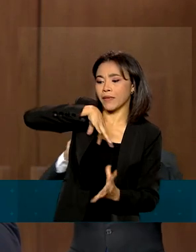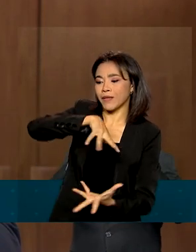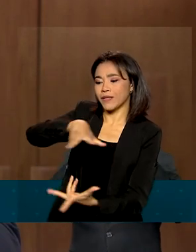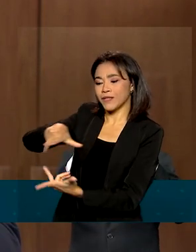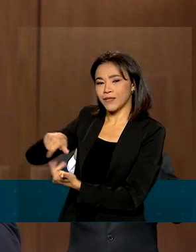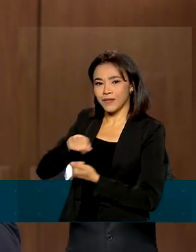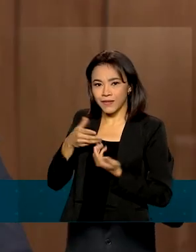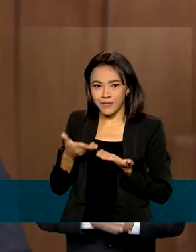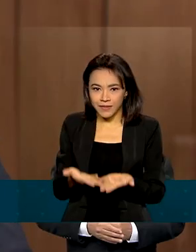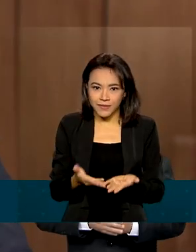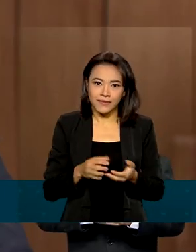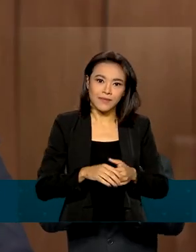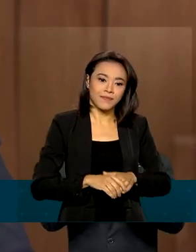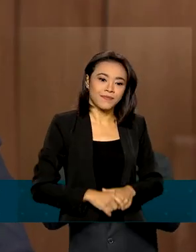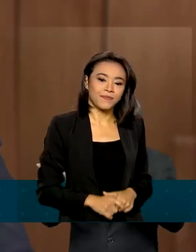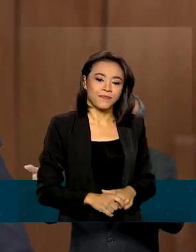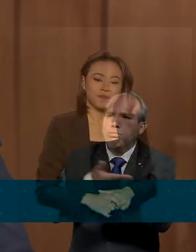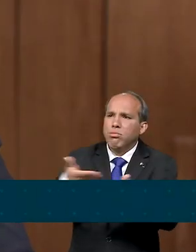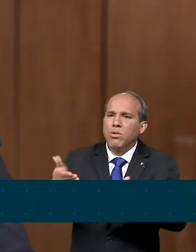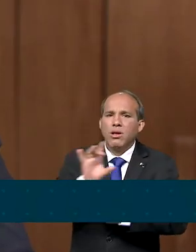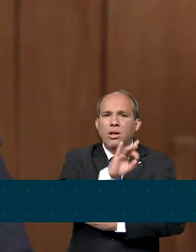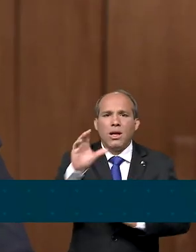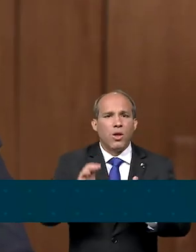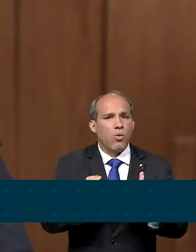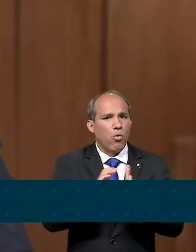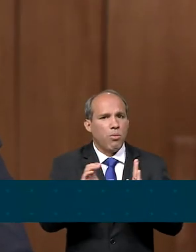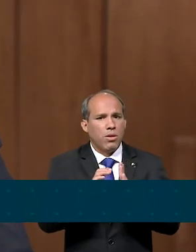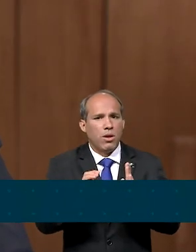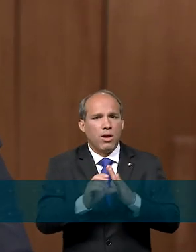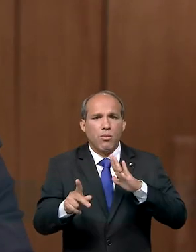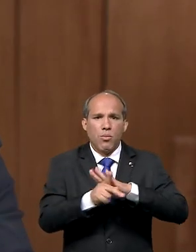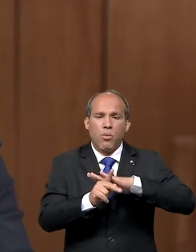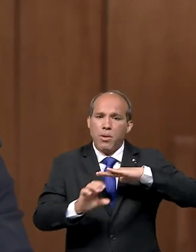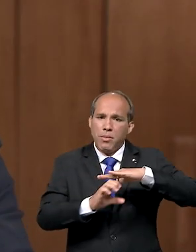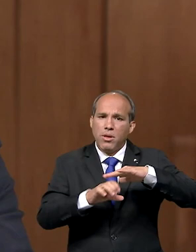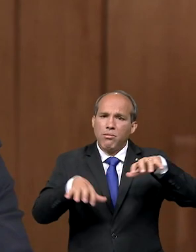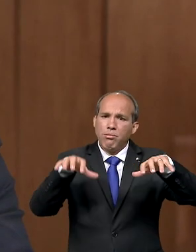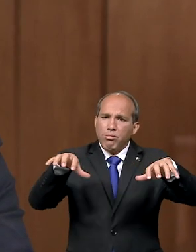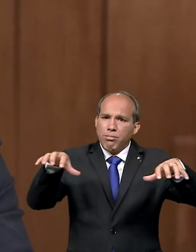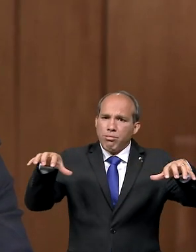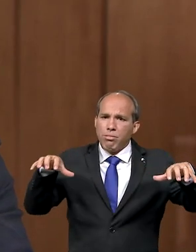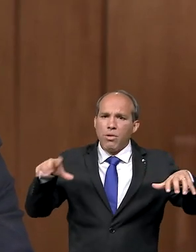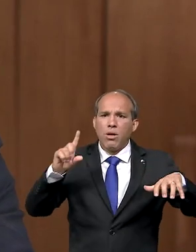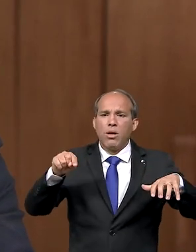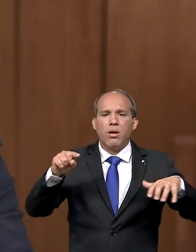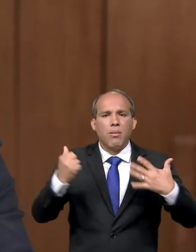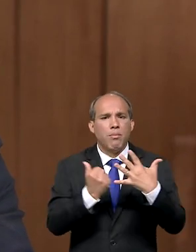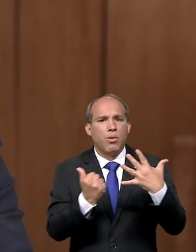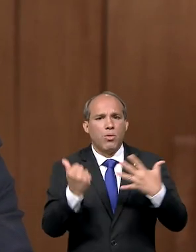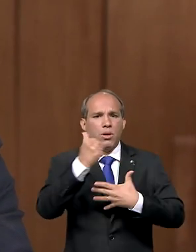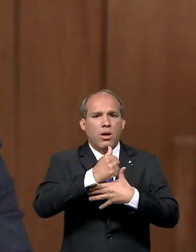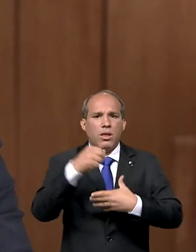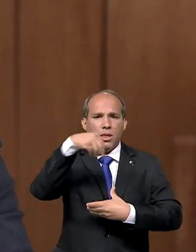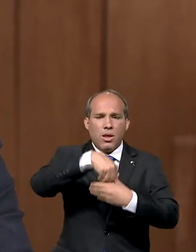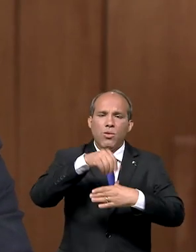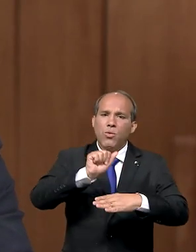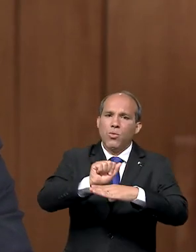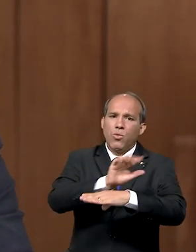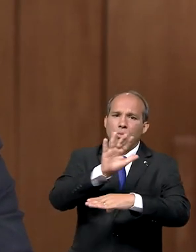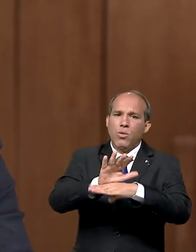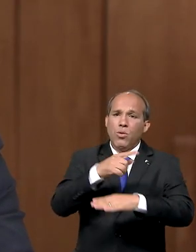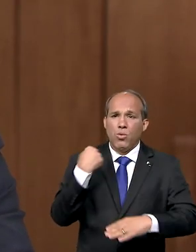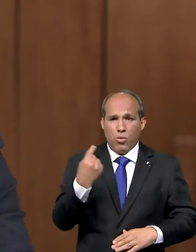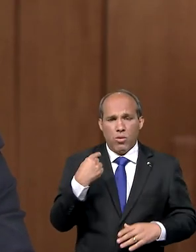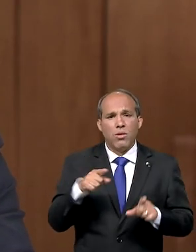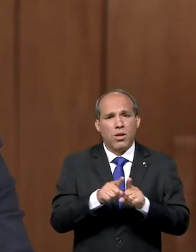investimentos. A aproximação entre nossas comunidades empresariais é uma de nossas prioridades para o BRICS.